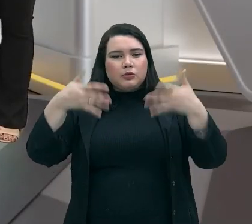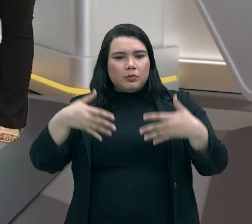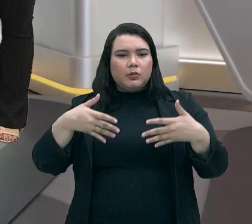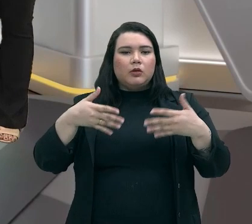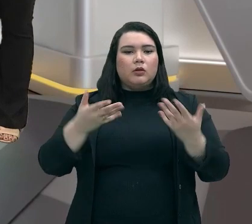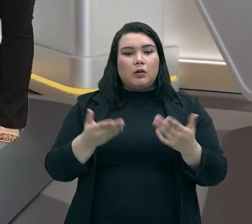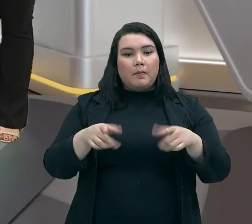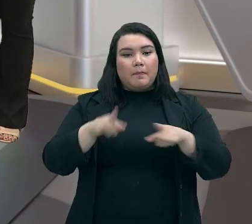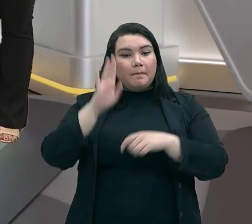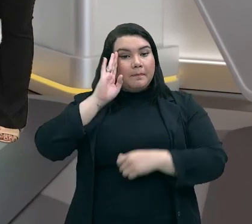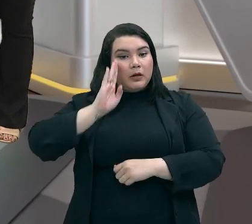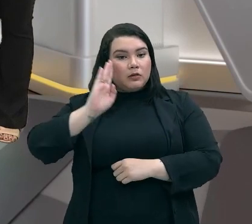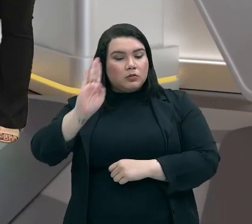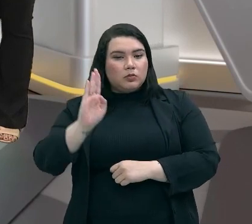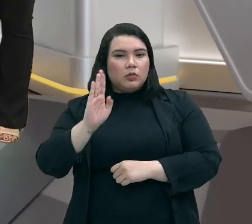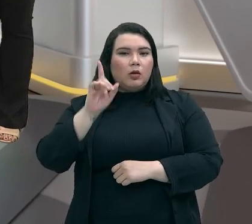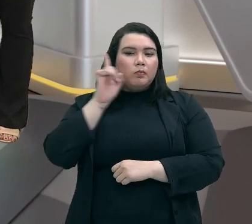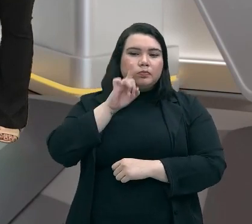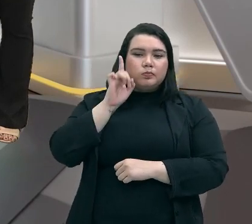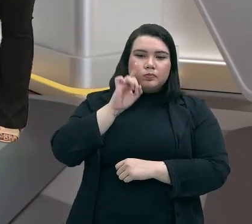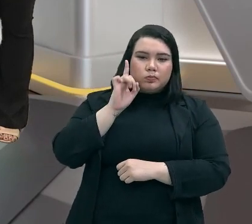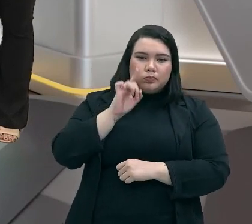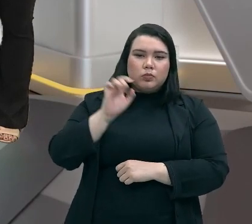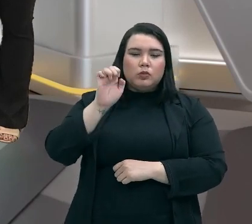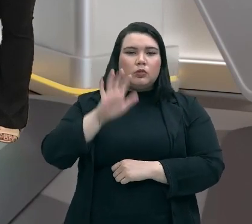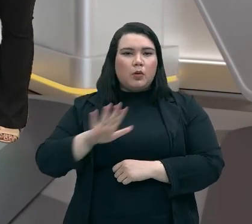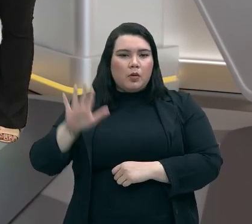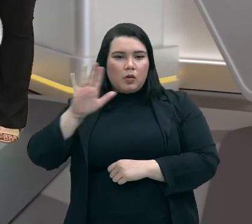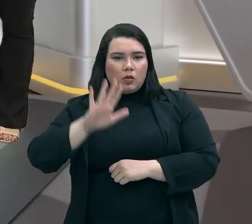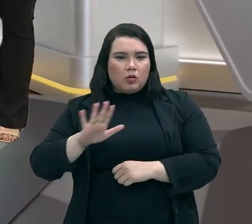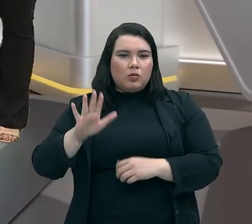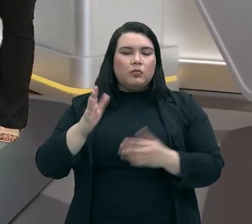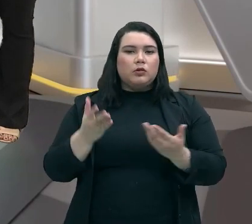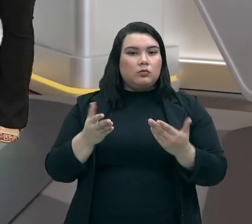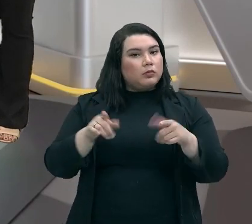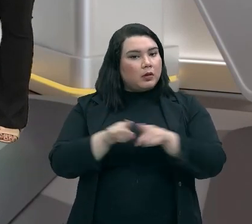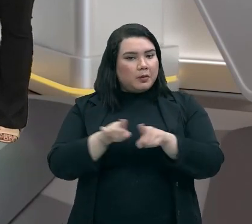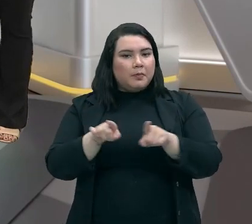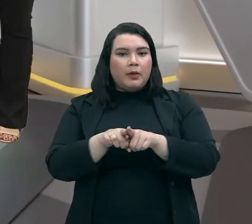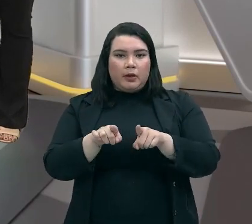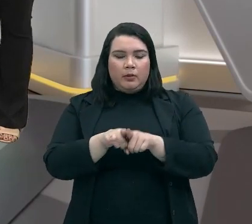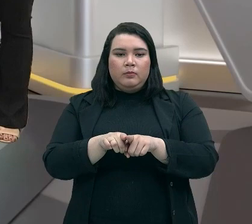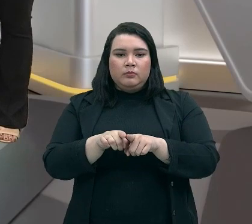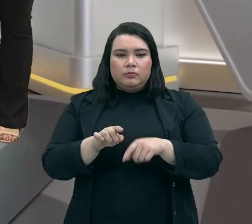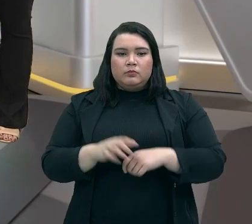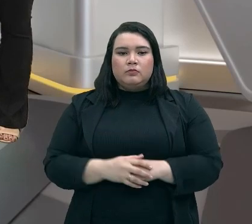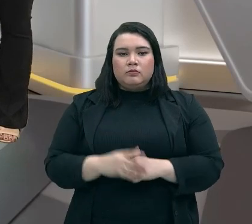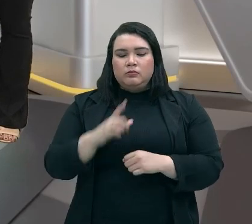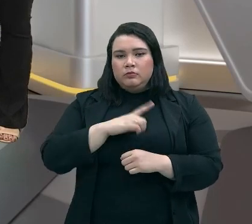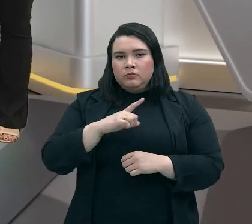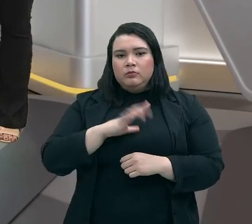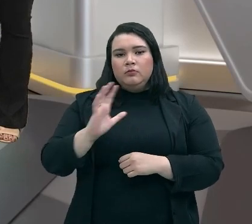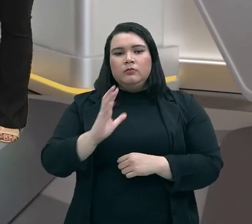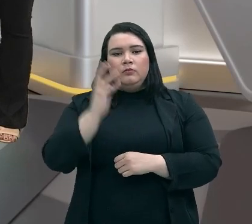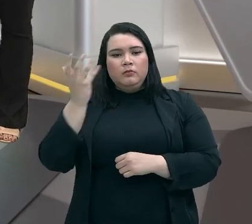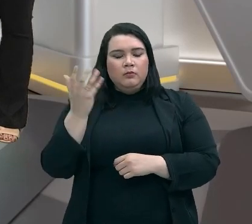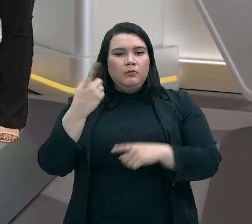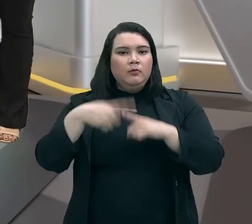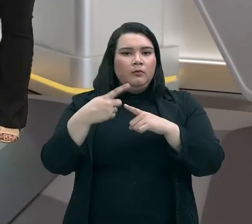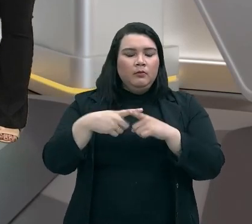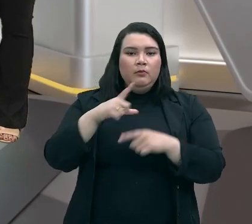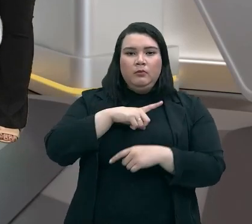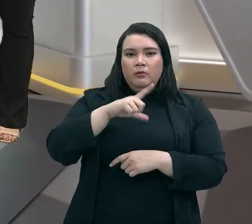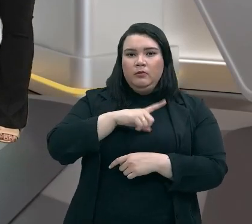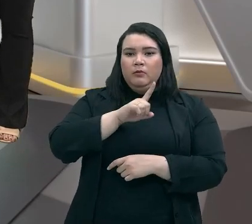tipo, principalmente nos Estados Unidos, isso, na Europa também, né? Tem-se muito isso por conta do frio